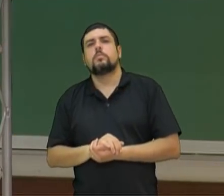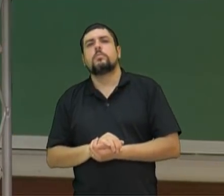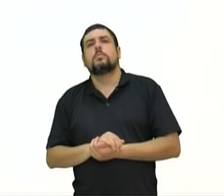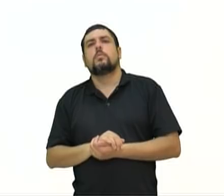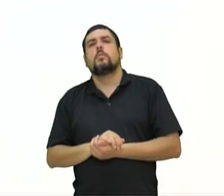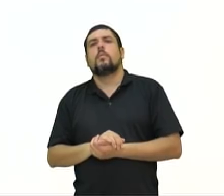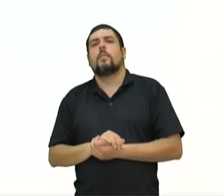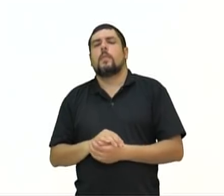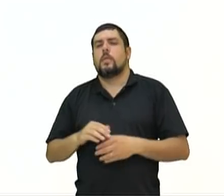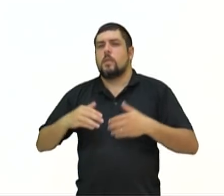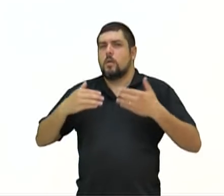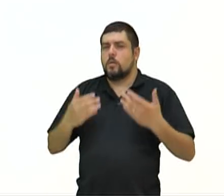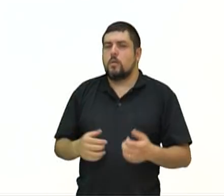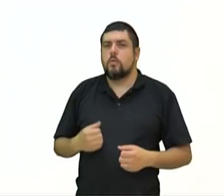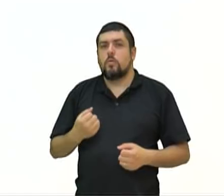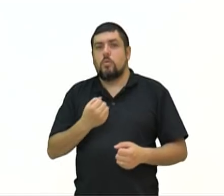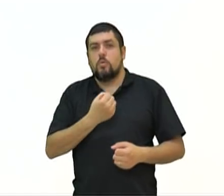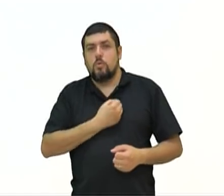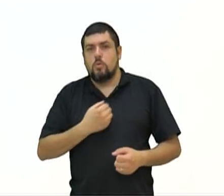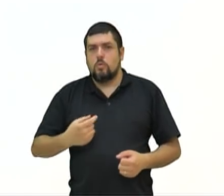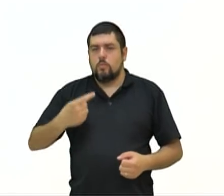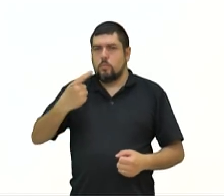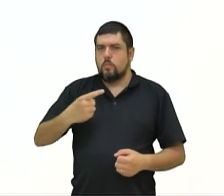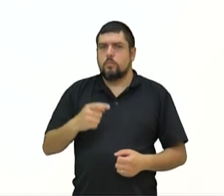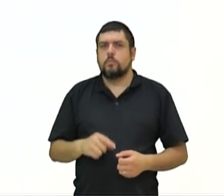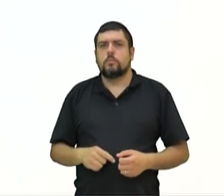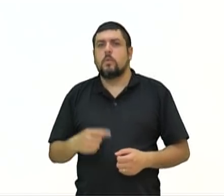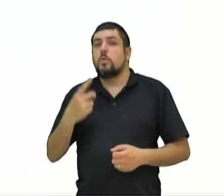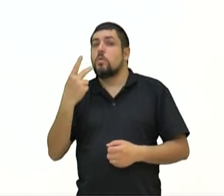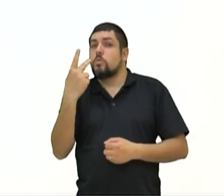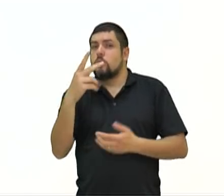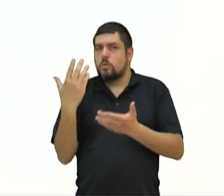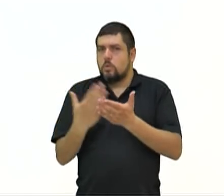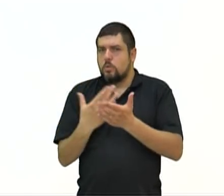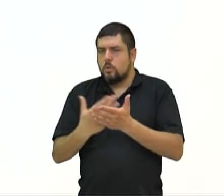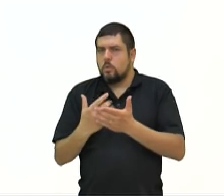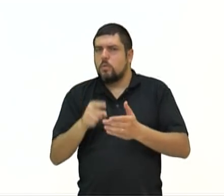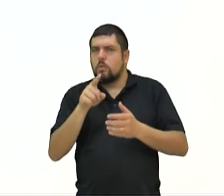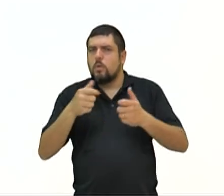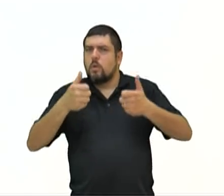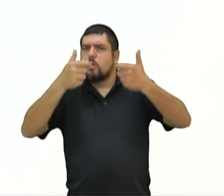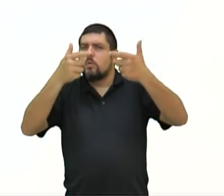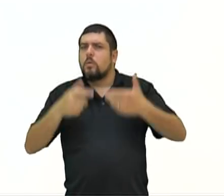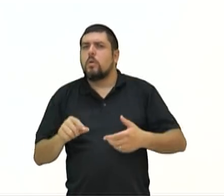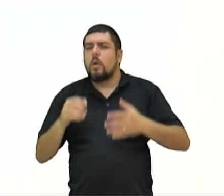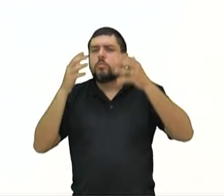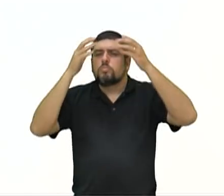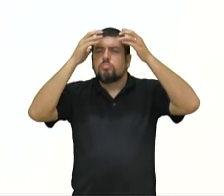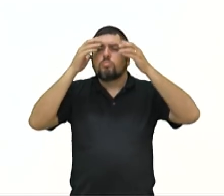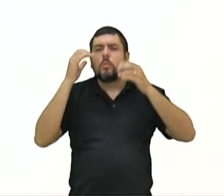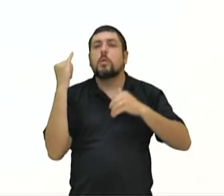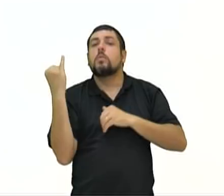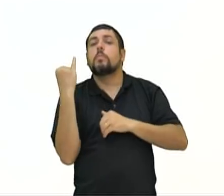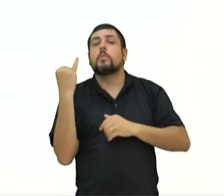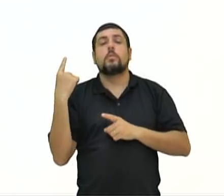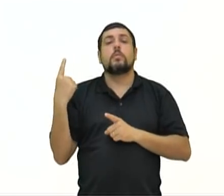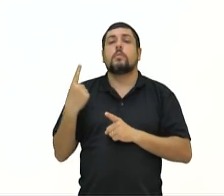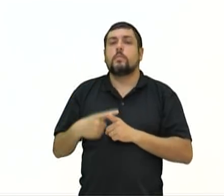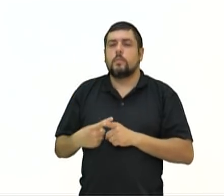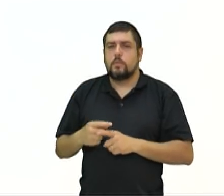para vocês. Número 1. Em seu caderno, comente sobre a importância do uso do capacete que nós vimos hoje